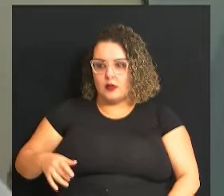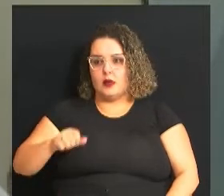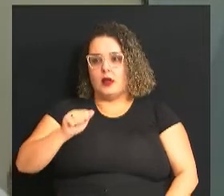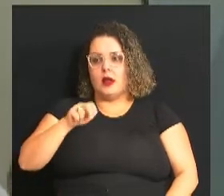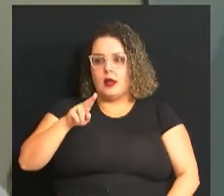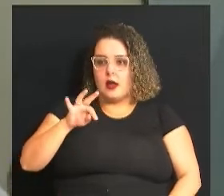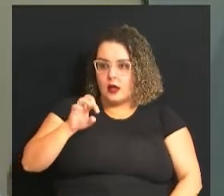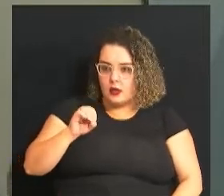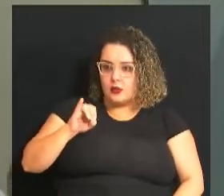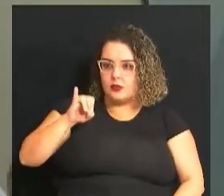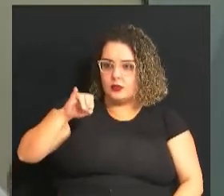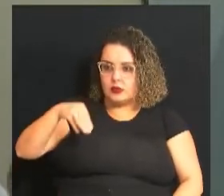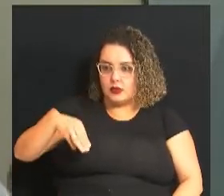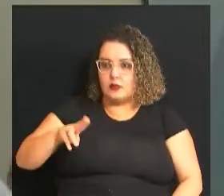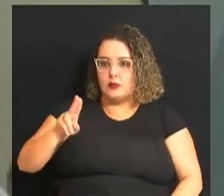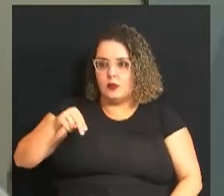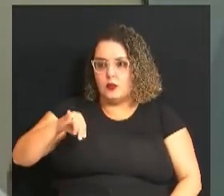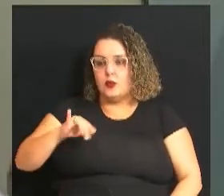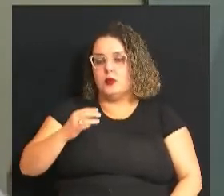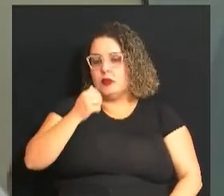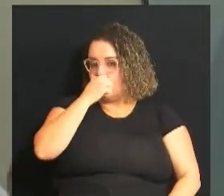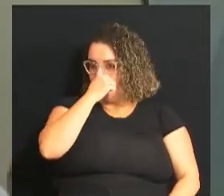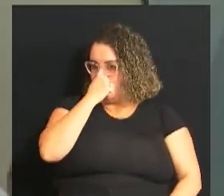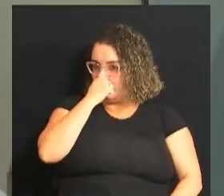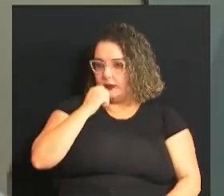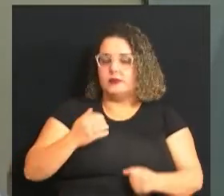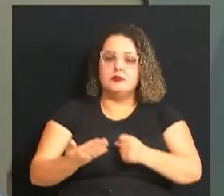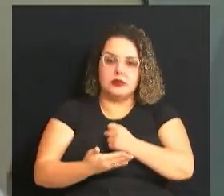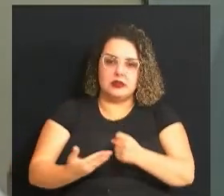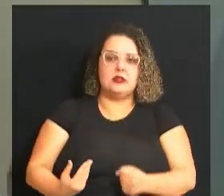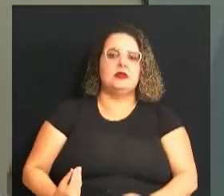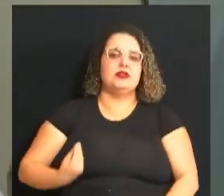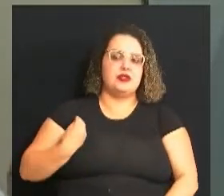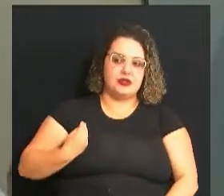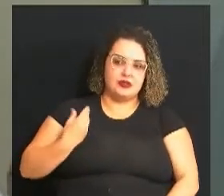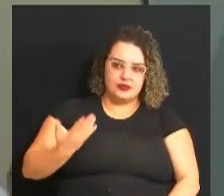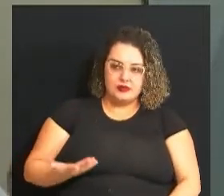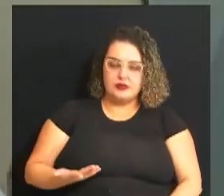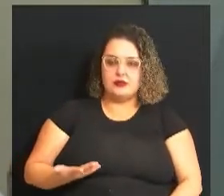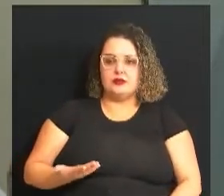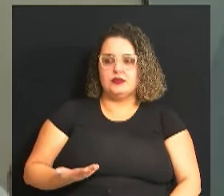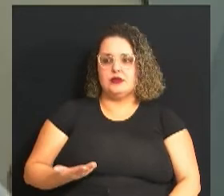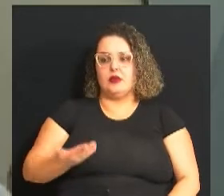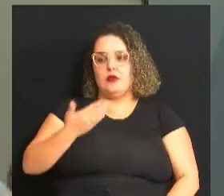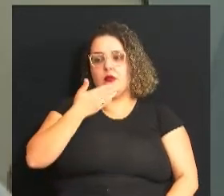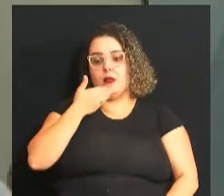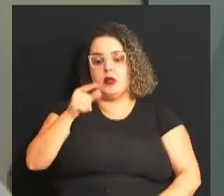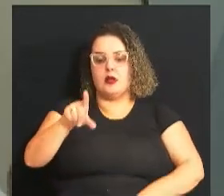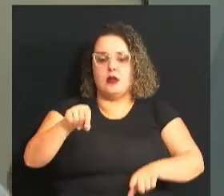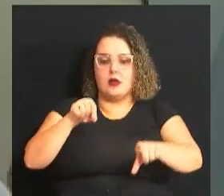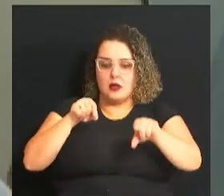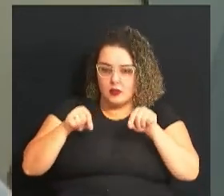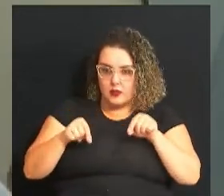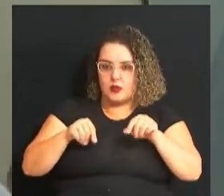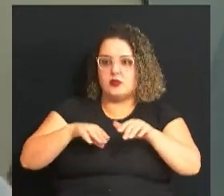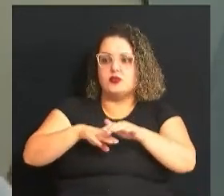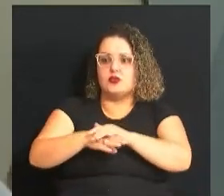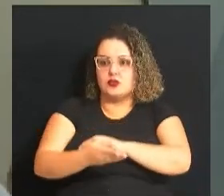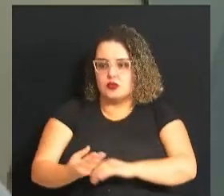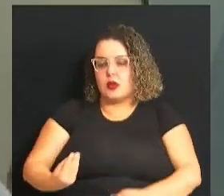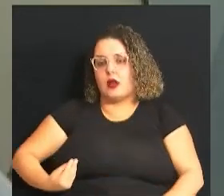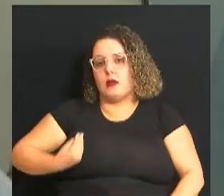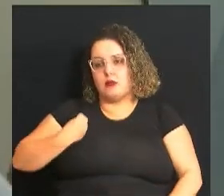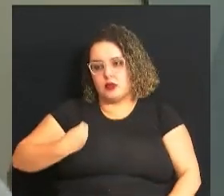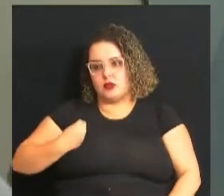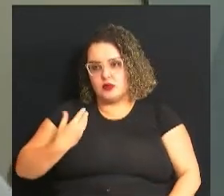medicamentos. Mas a base de tudo é estilo de vida, né? É melhora das escolhas dos hábitos de vida. E quando